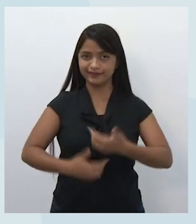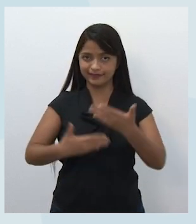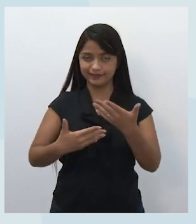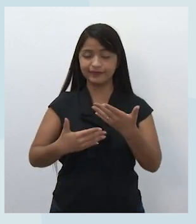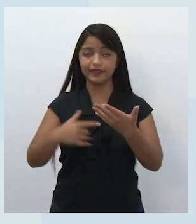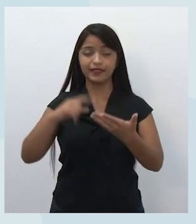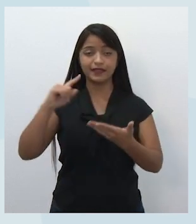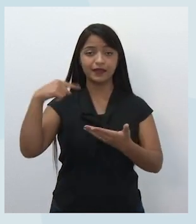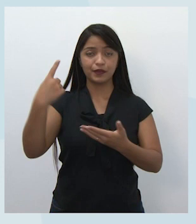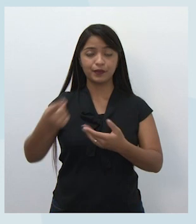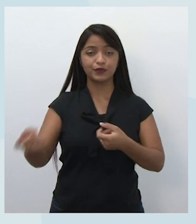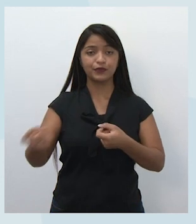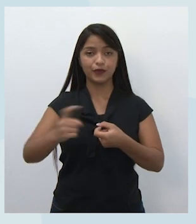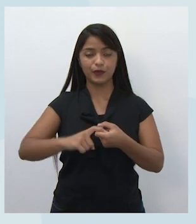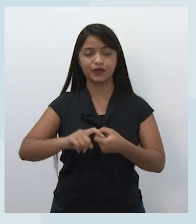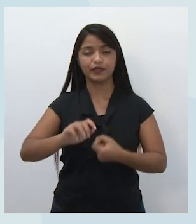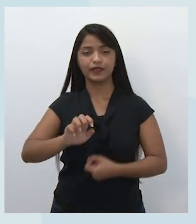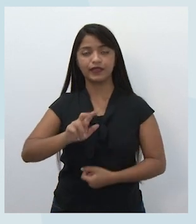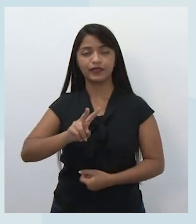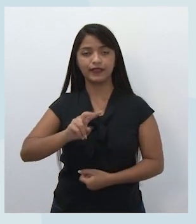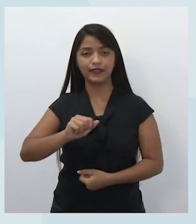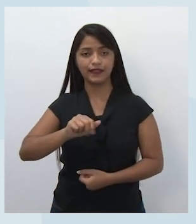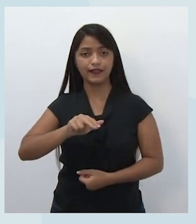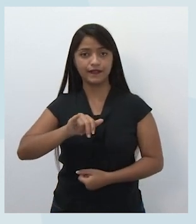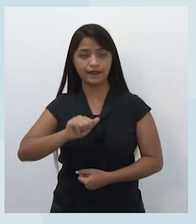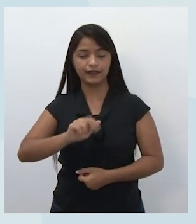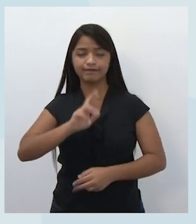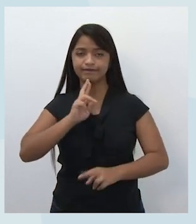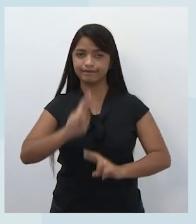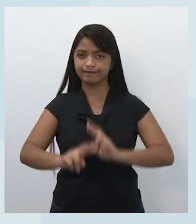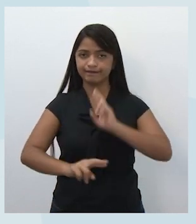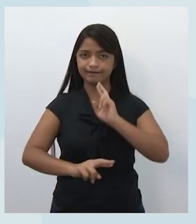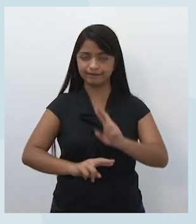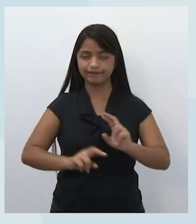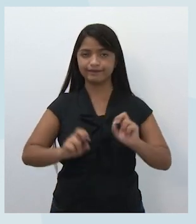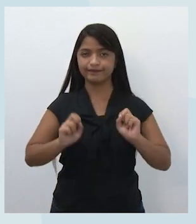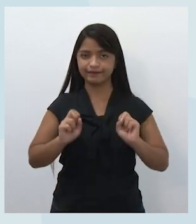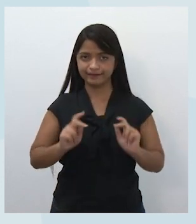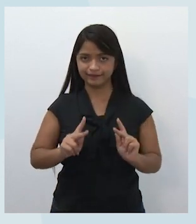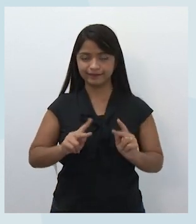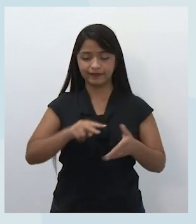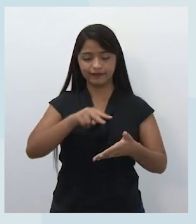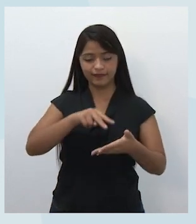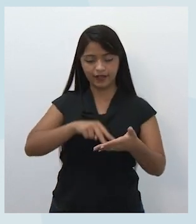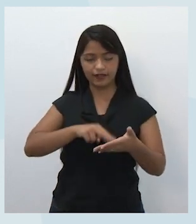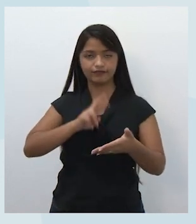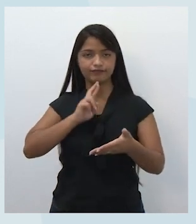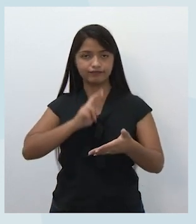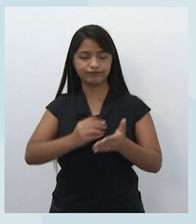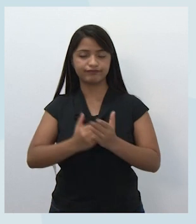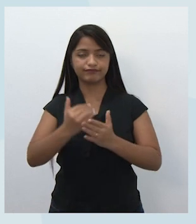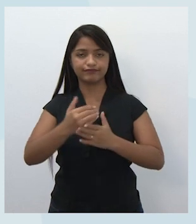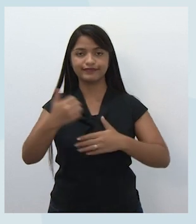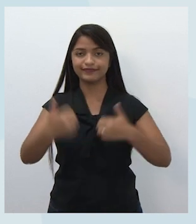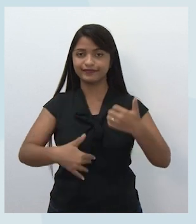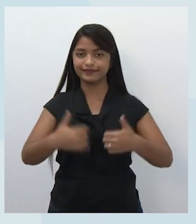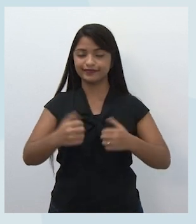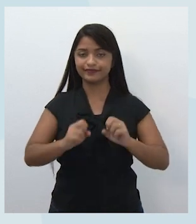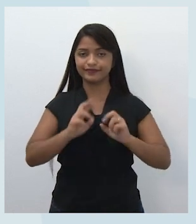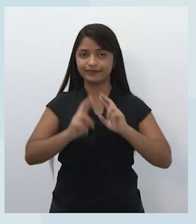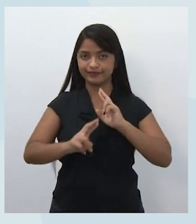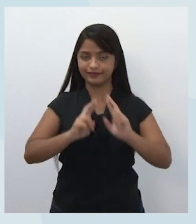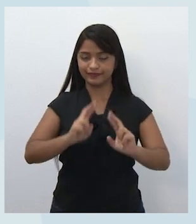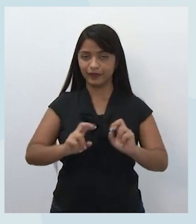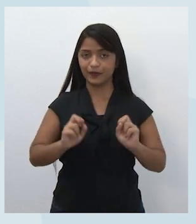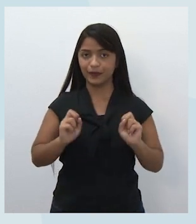e a gente volta com a Ivânia, que vai responder algumas questões, né? Ela vai fazer a leitura e comentar com vocês algumas das respostas que